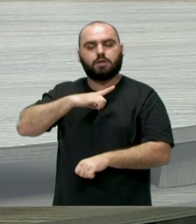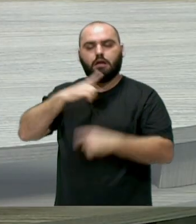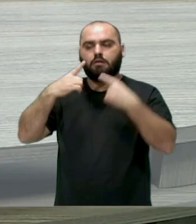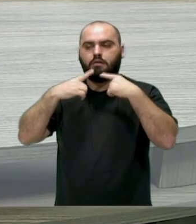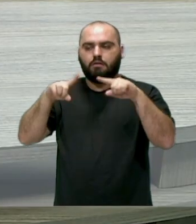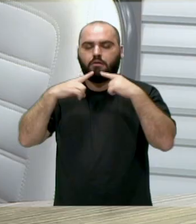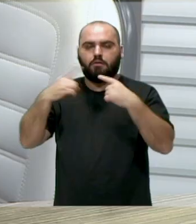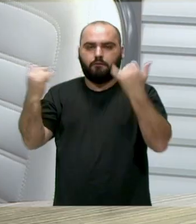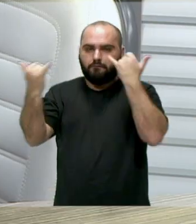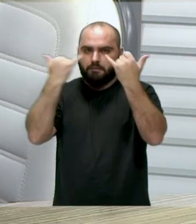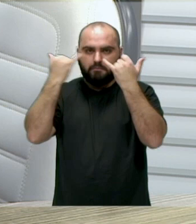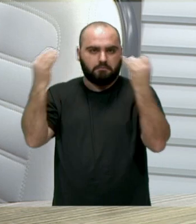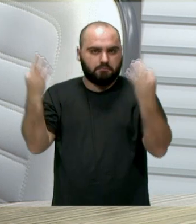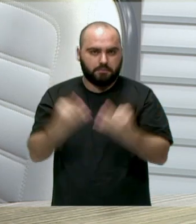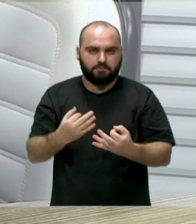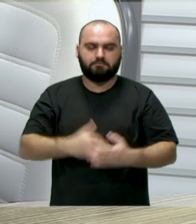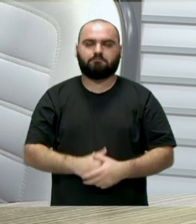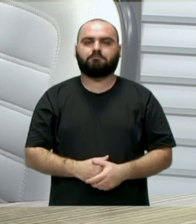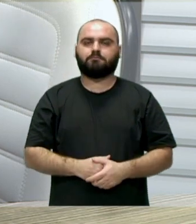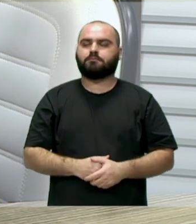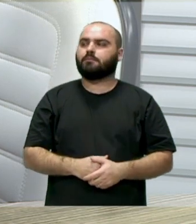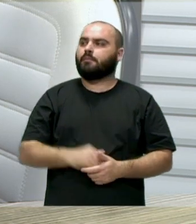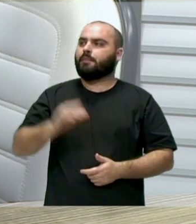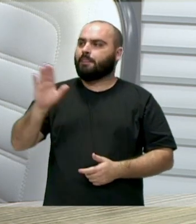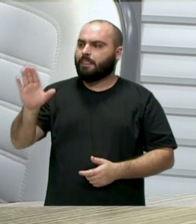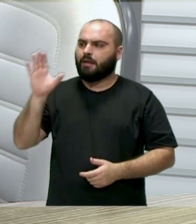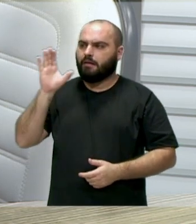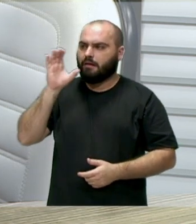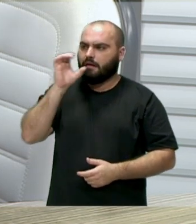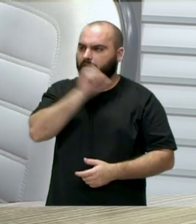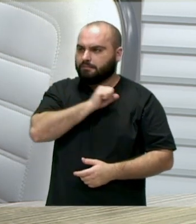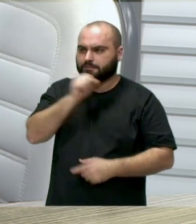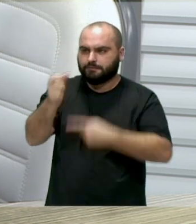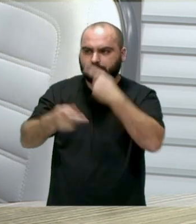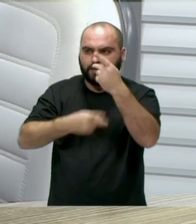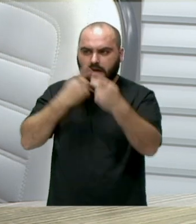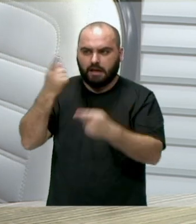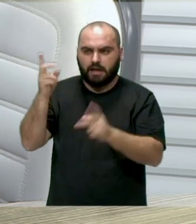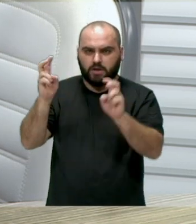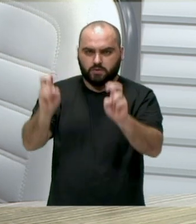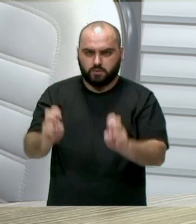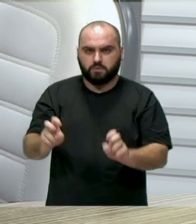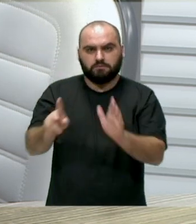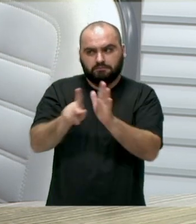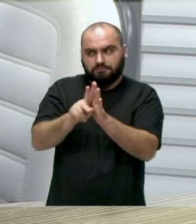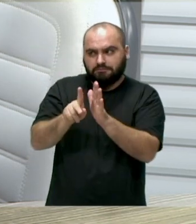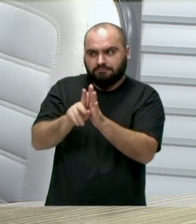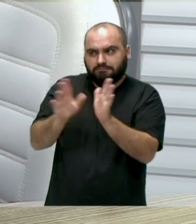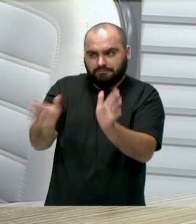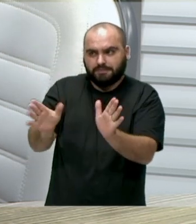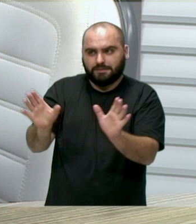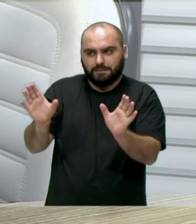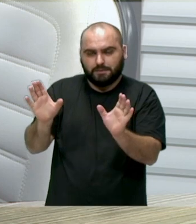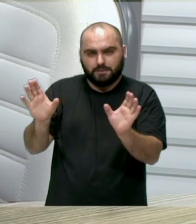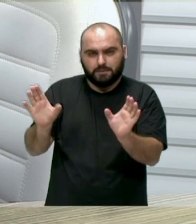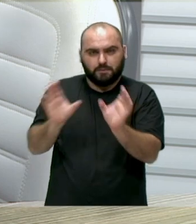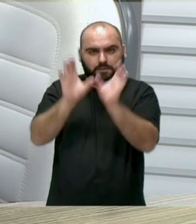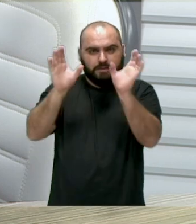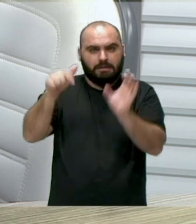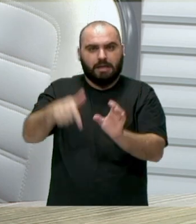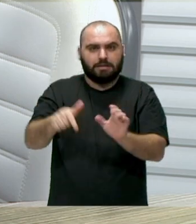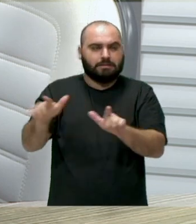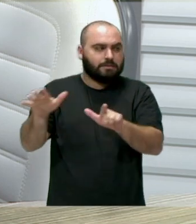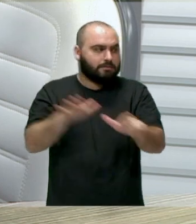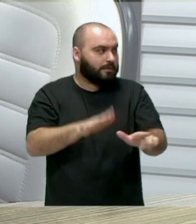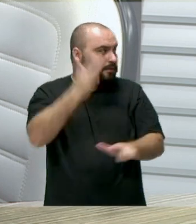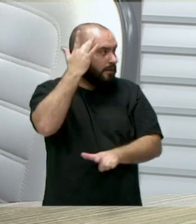certeza. Doutor, eu queria falar também rapidamente aqui, agora até coincidentemente, essa semana eu creio que deva